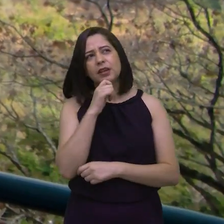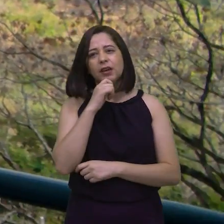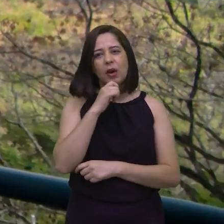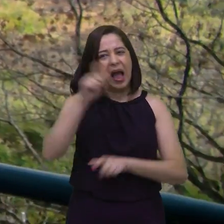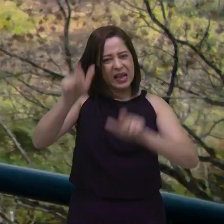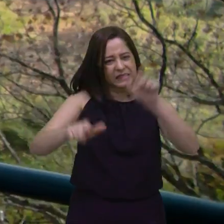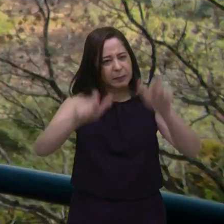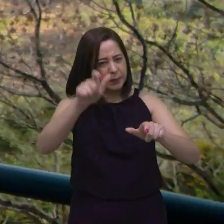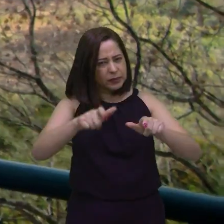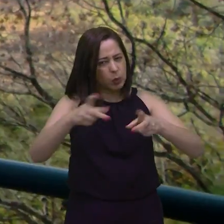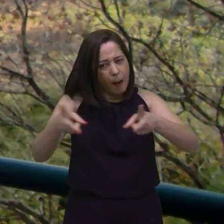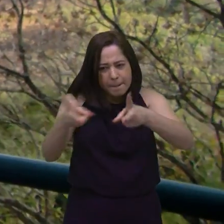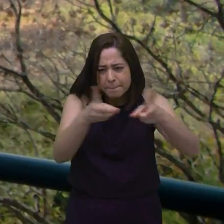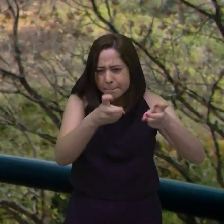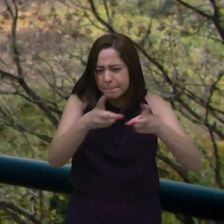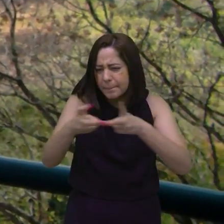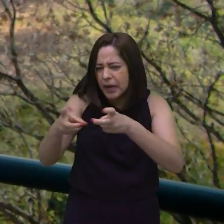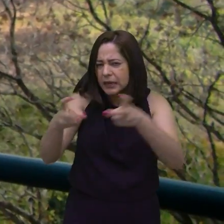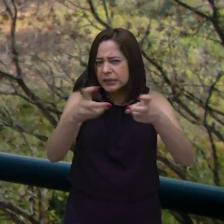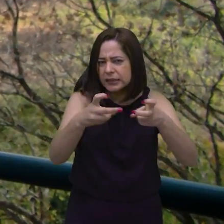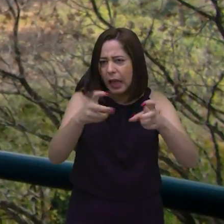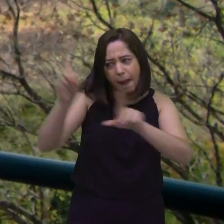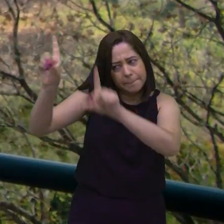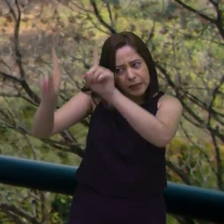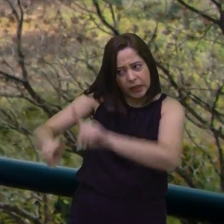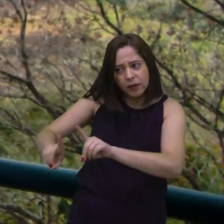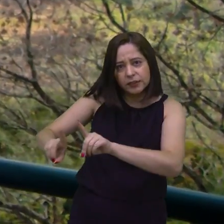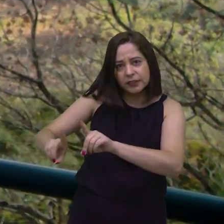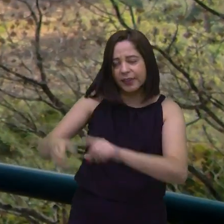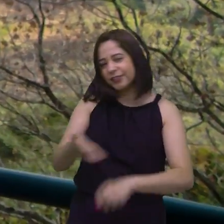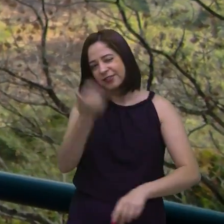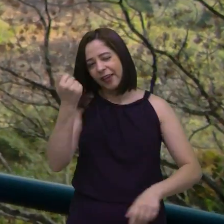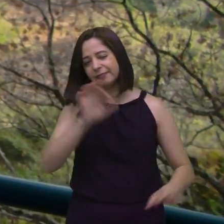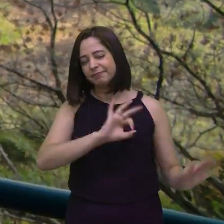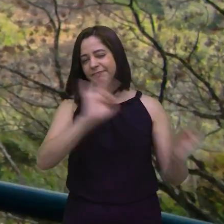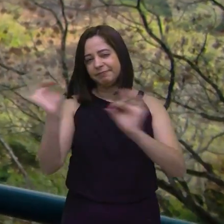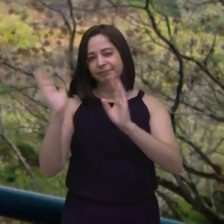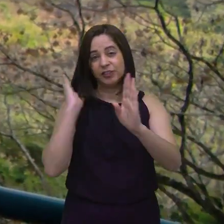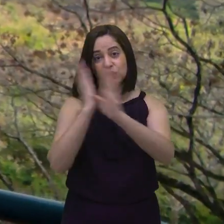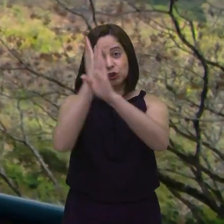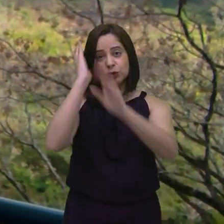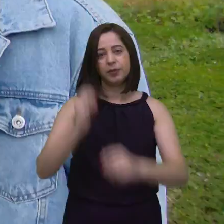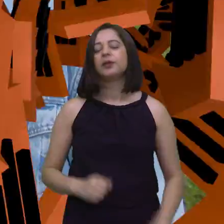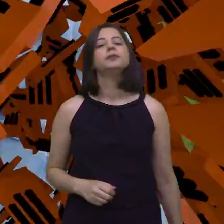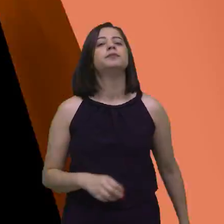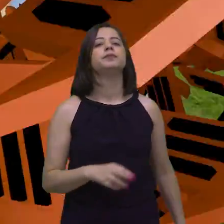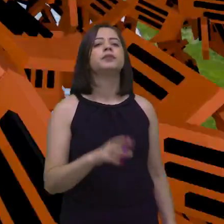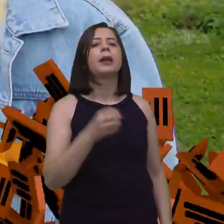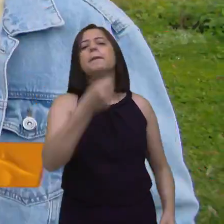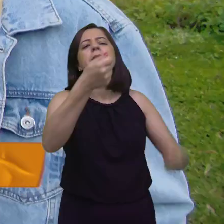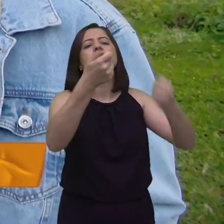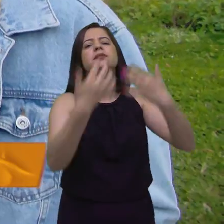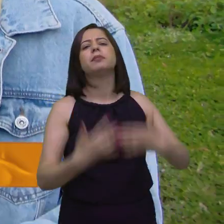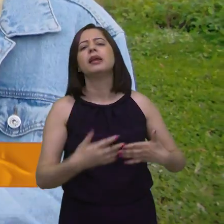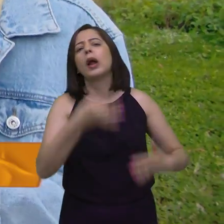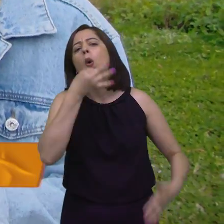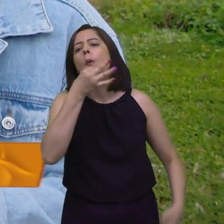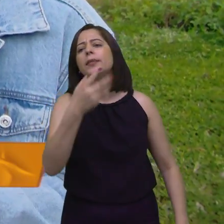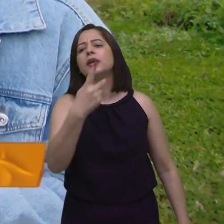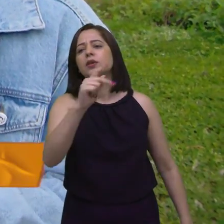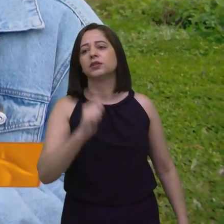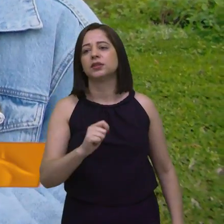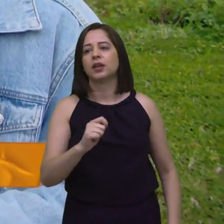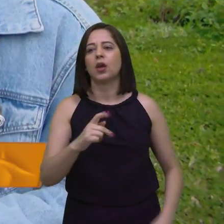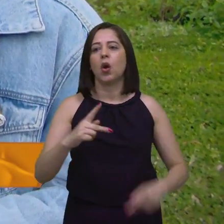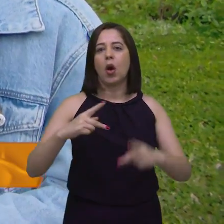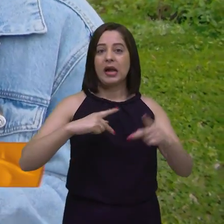Será que elas estão de olho nas necessidades das pessoas com deficiência? Vamos descobrir agora. Ronaldo, me diz uma coisa, o senhor acha que São